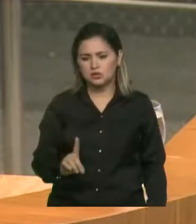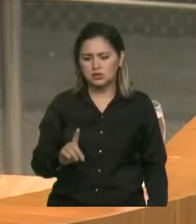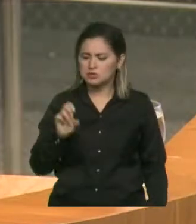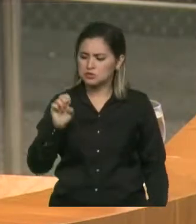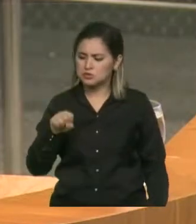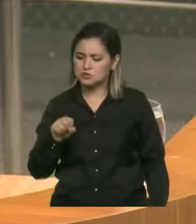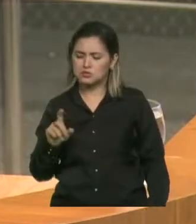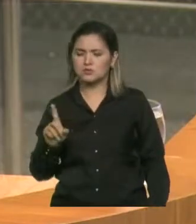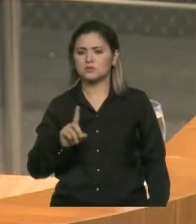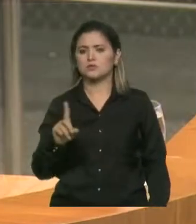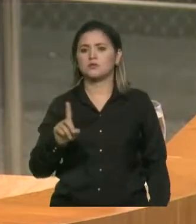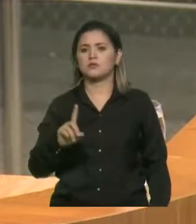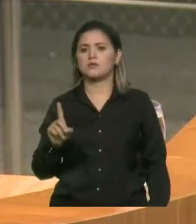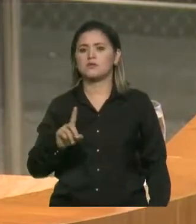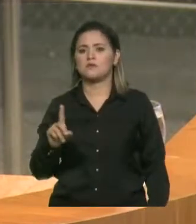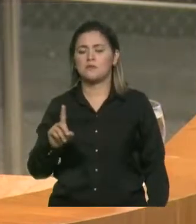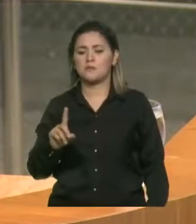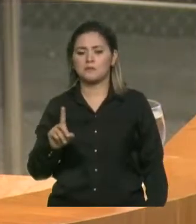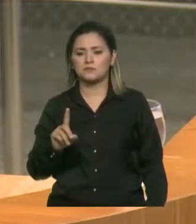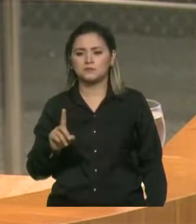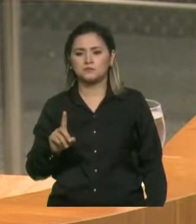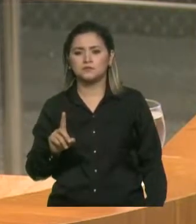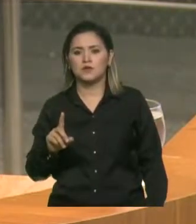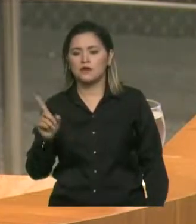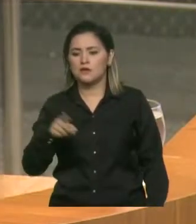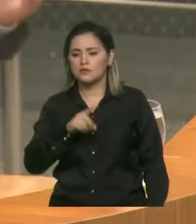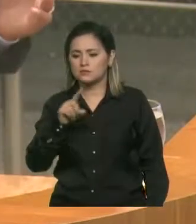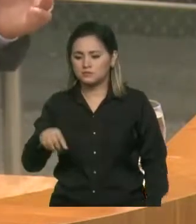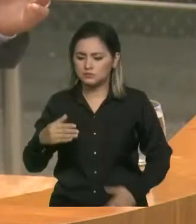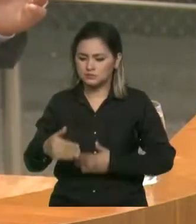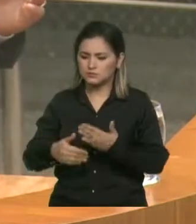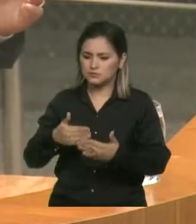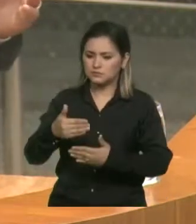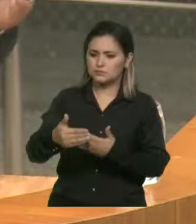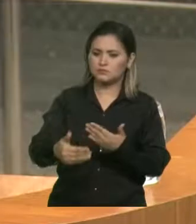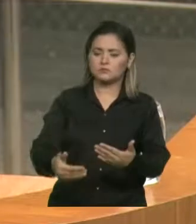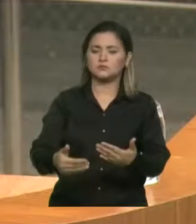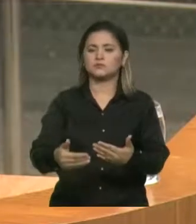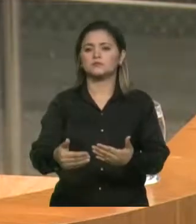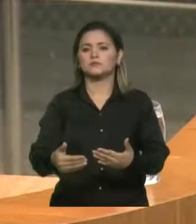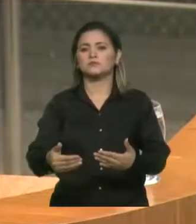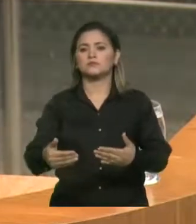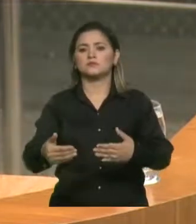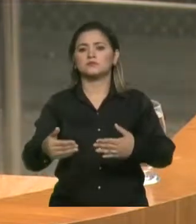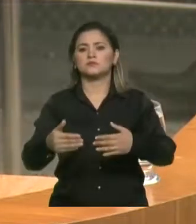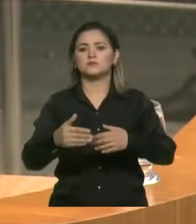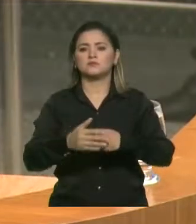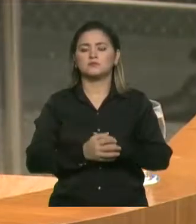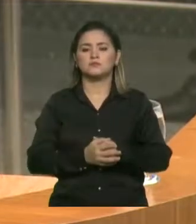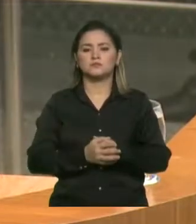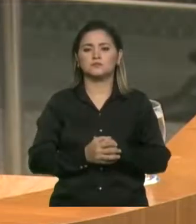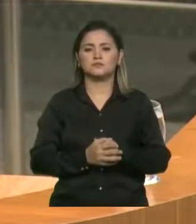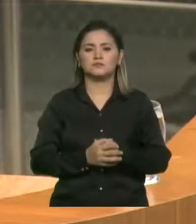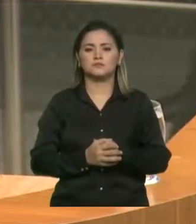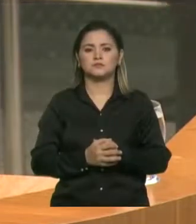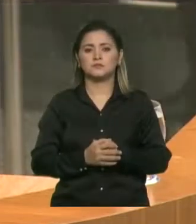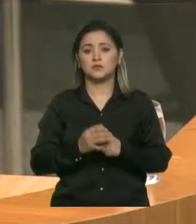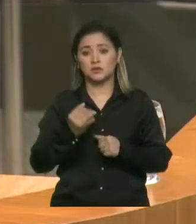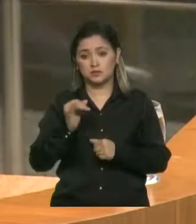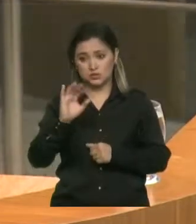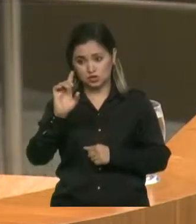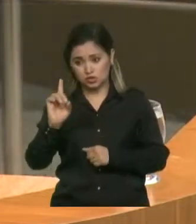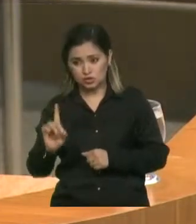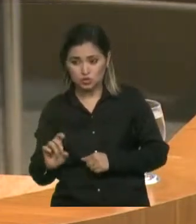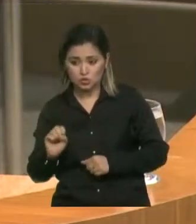não a negar a progressão de regime. Se é um direito, se é uma obrigação. O que me